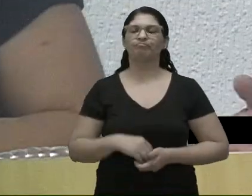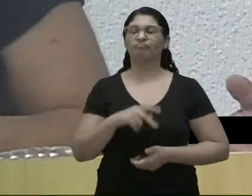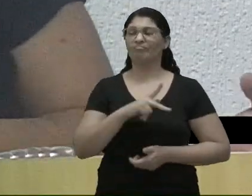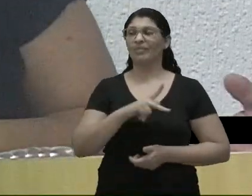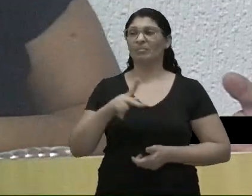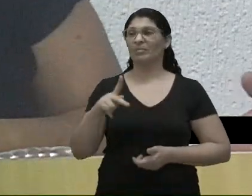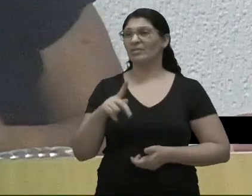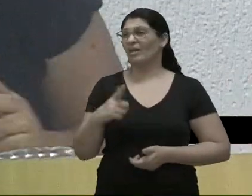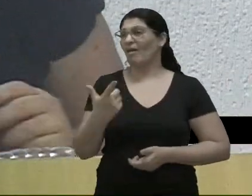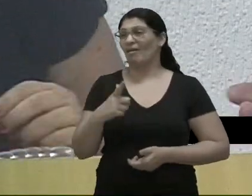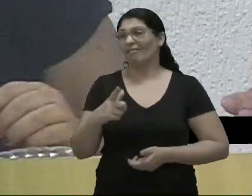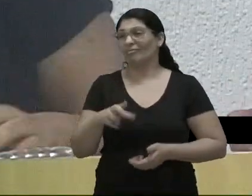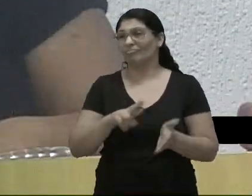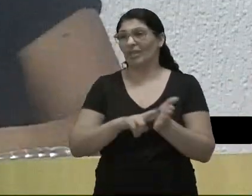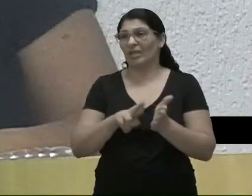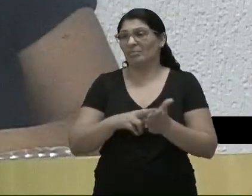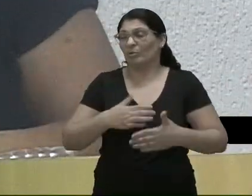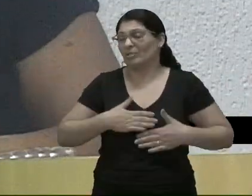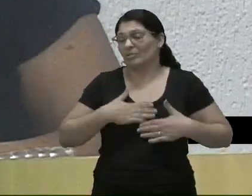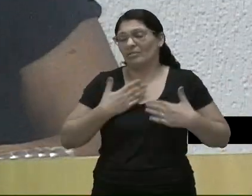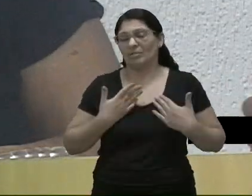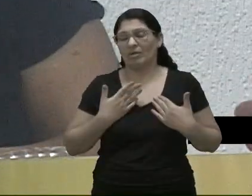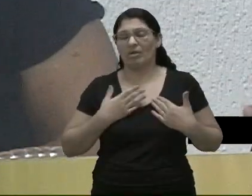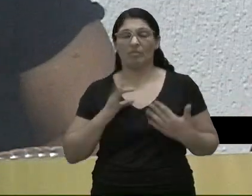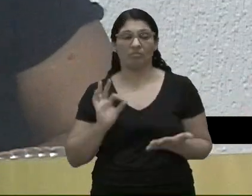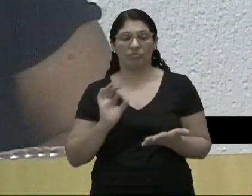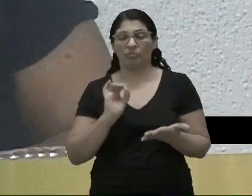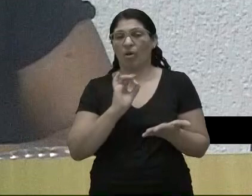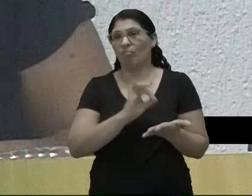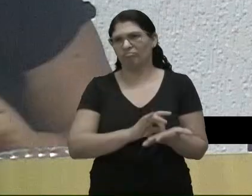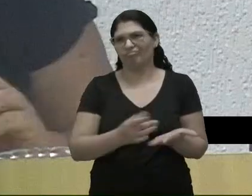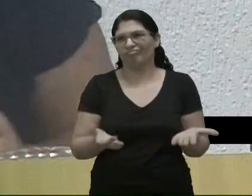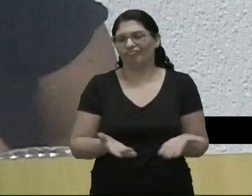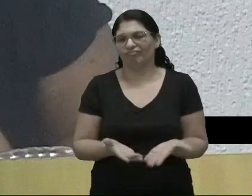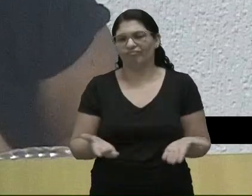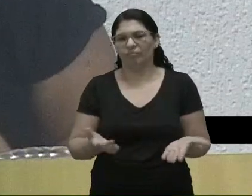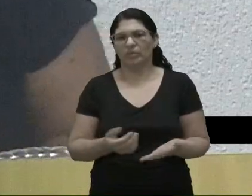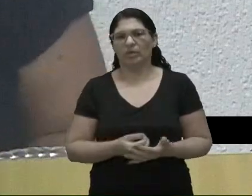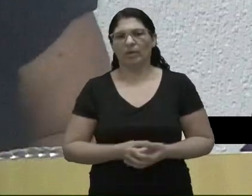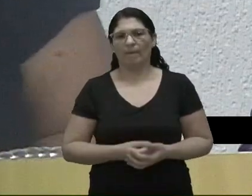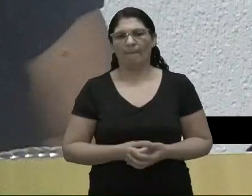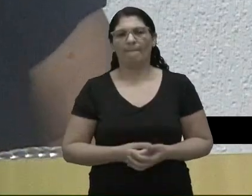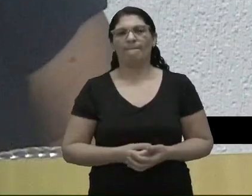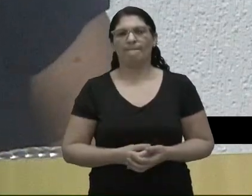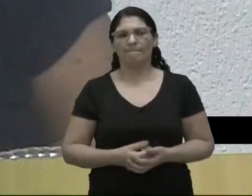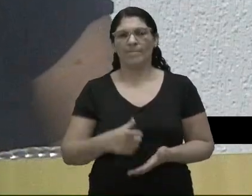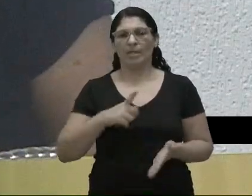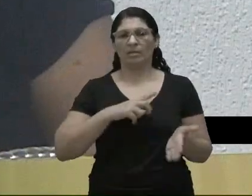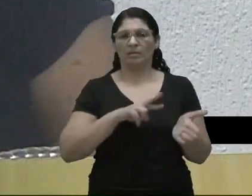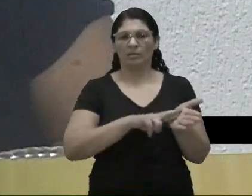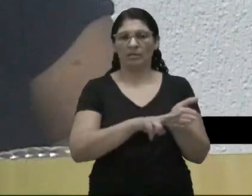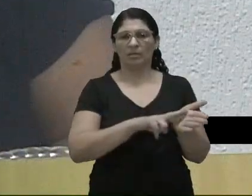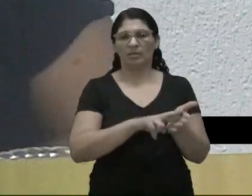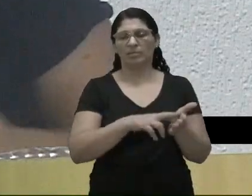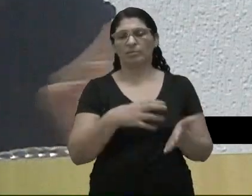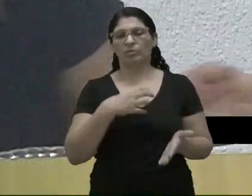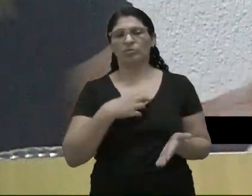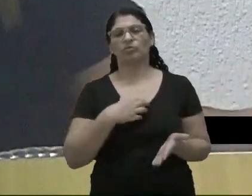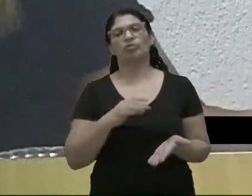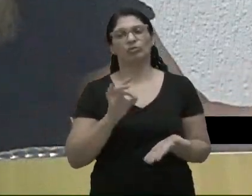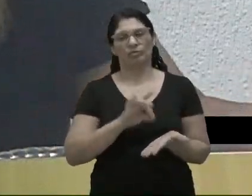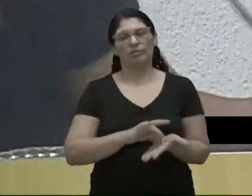tem as respostas satisfatórias, vamos oficiar e aí nós vamos ter as respostas de forma oficial. Obrigado,